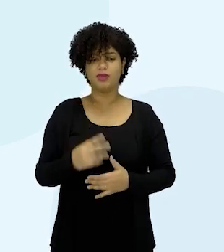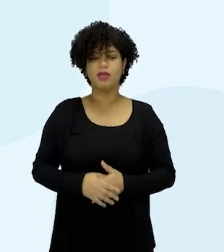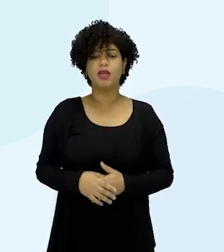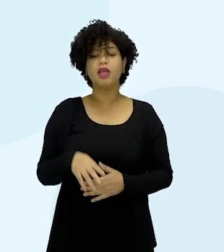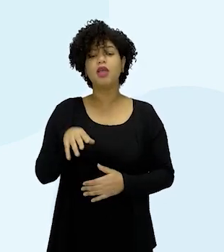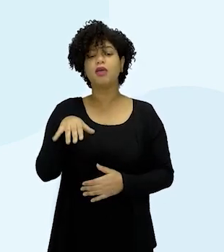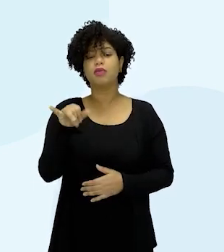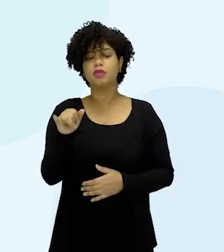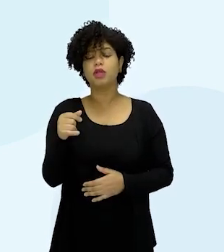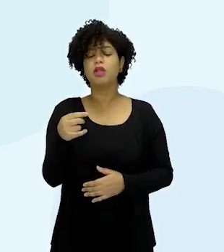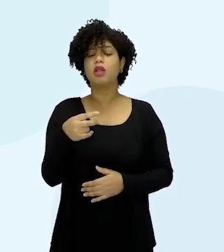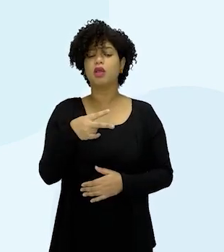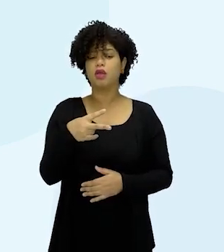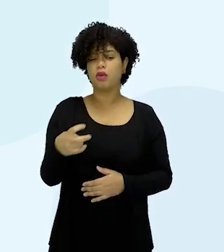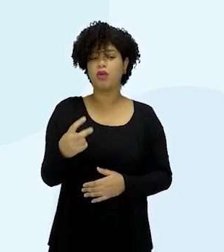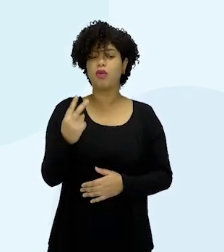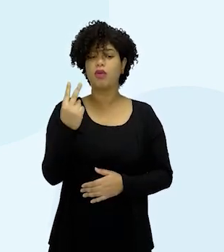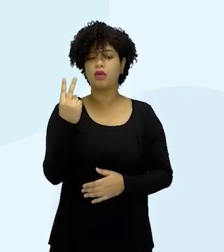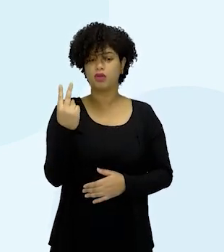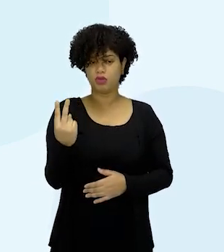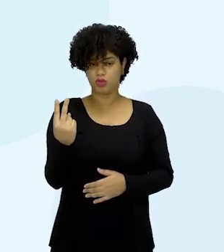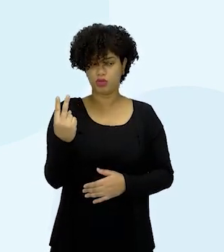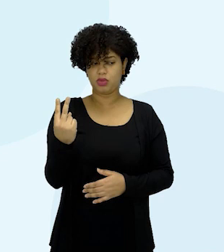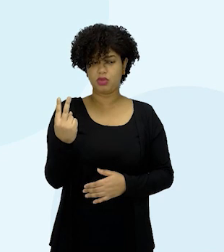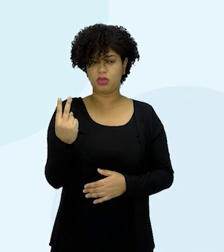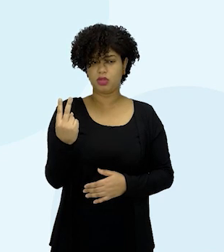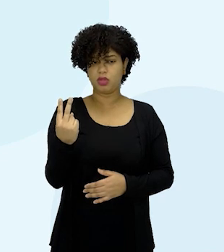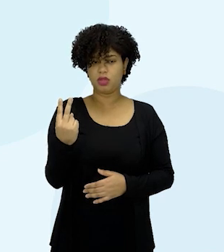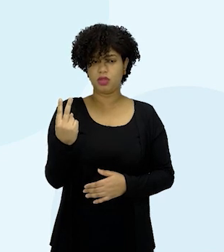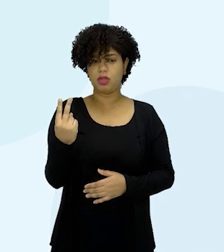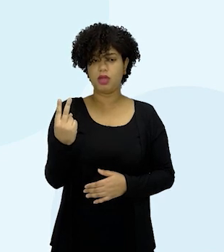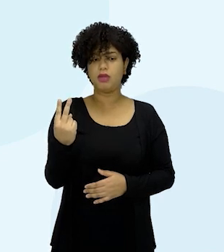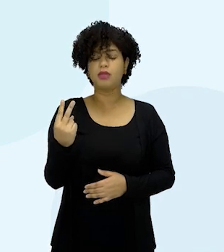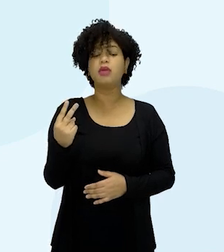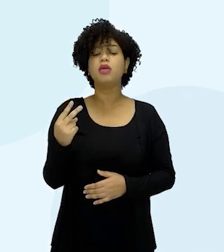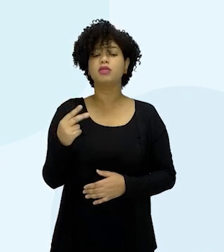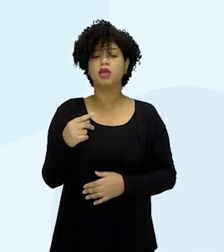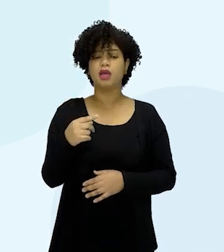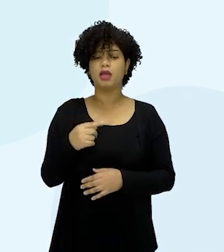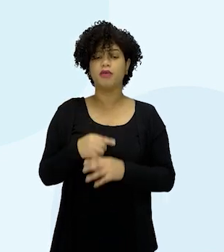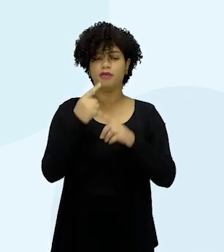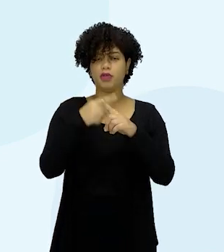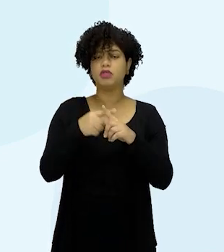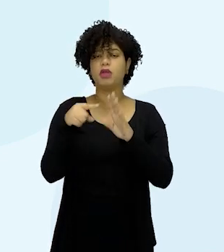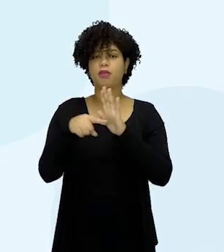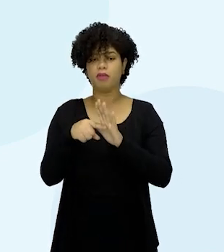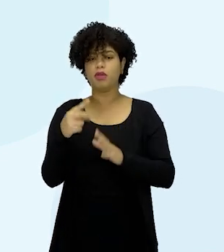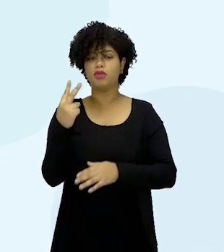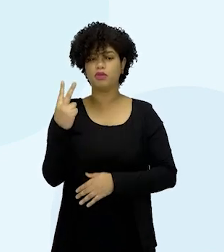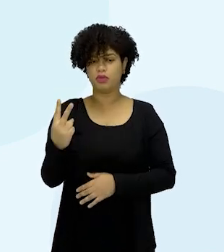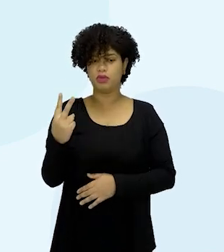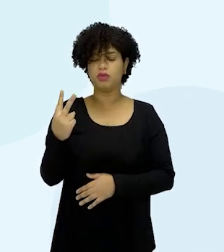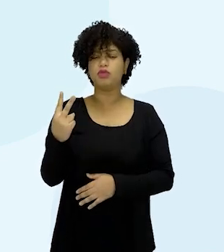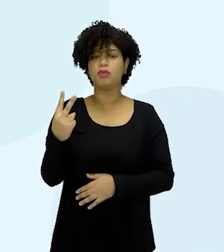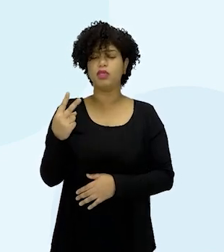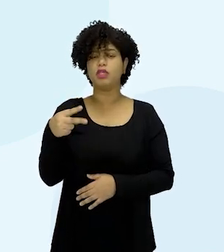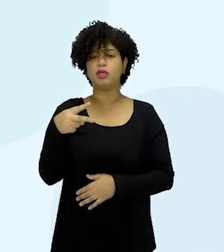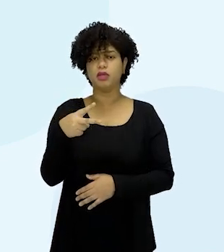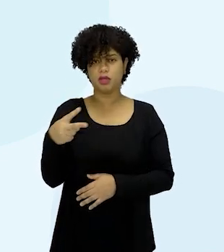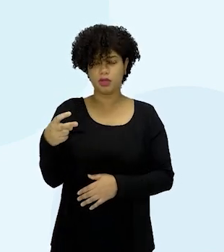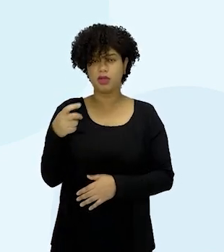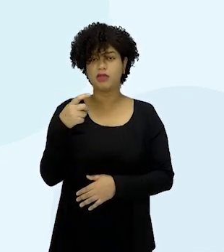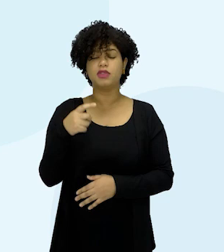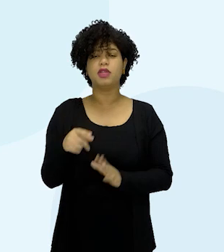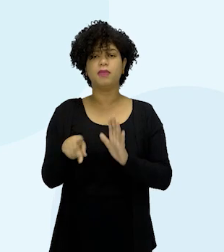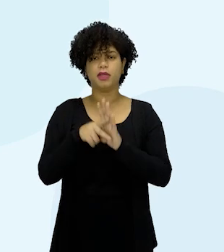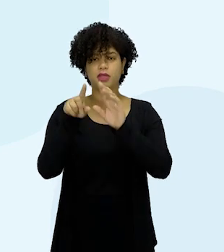de 2 vezes o valor do x. Então 2 vezes menos 2. 2 vezes menos 2, ó, coloquei o menos 2 entre parênteses, como a